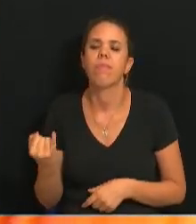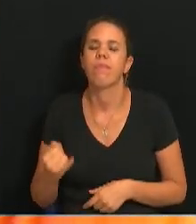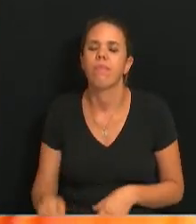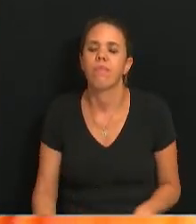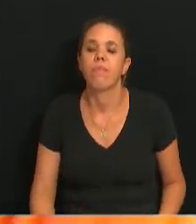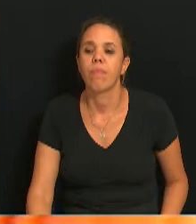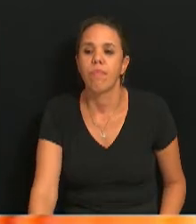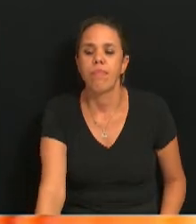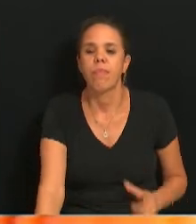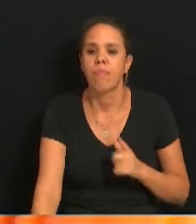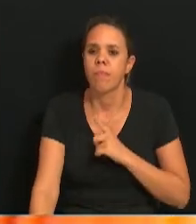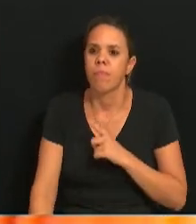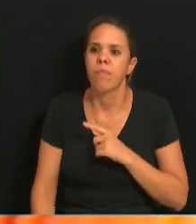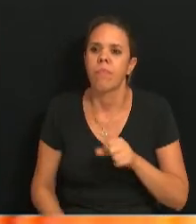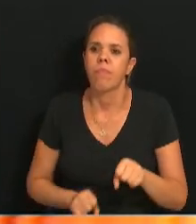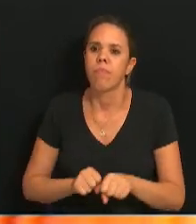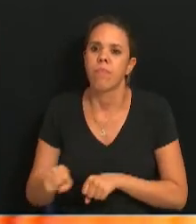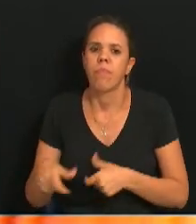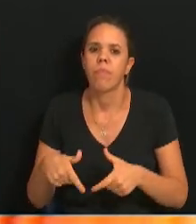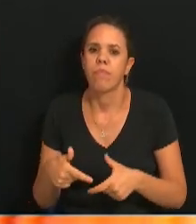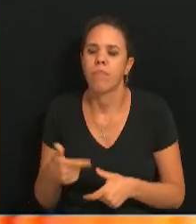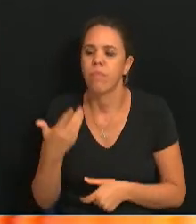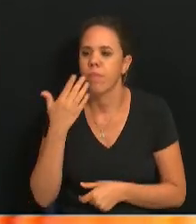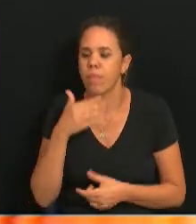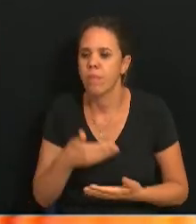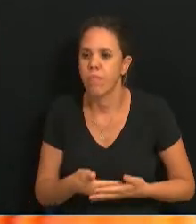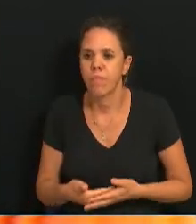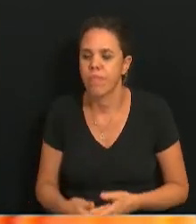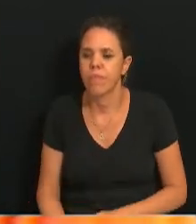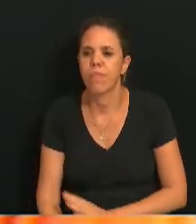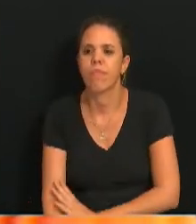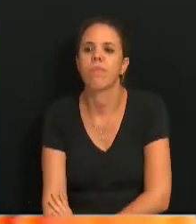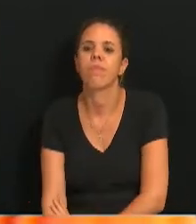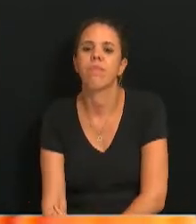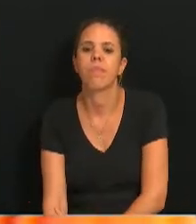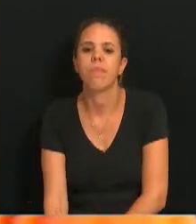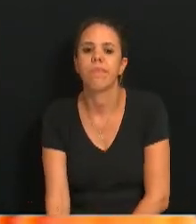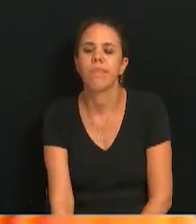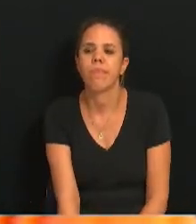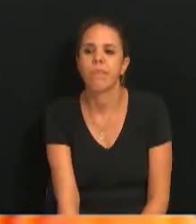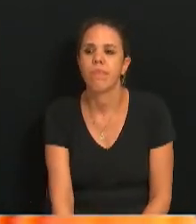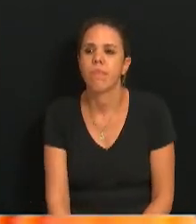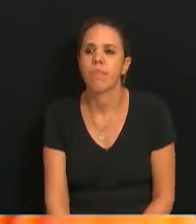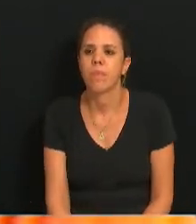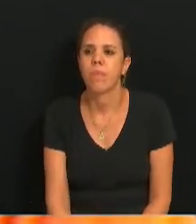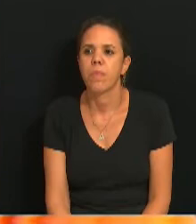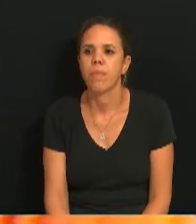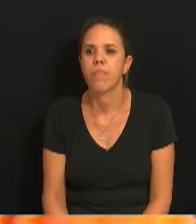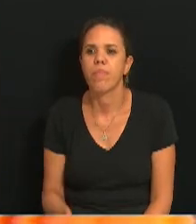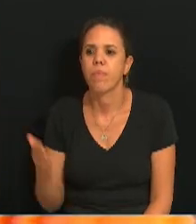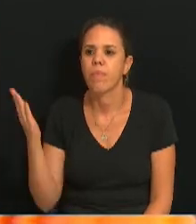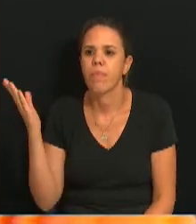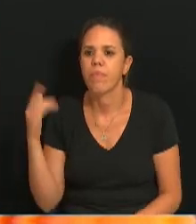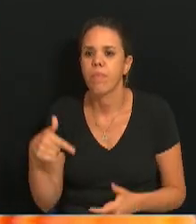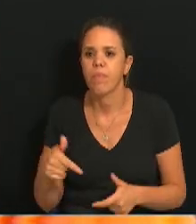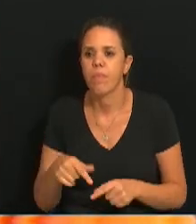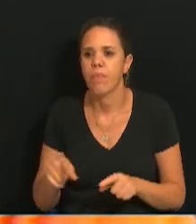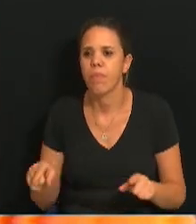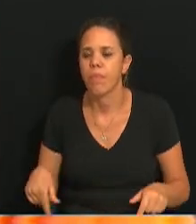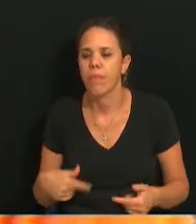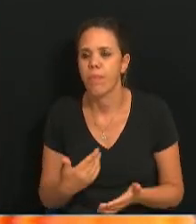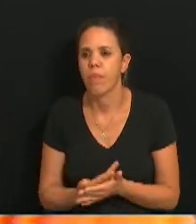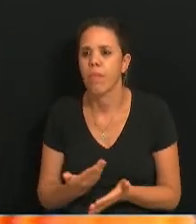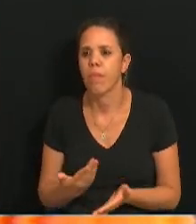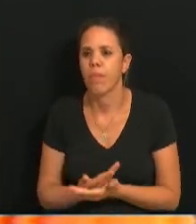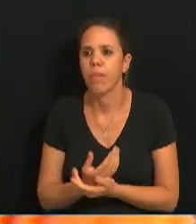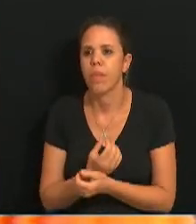essa formação para trabalhar com as crianças, com os bebês e crianças pequenas. E a gente sabe que o trabalho dentro de sala é impossível